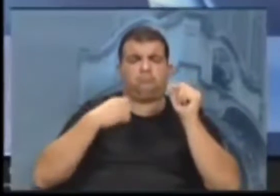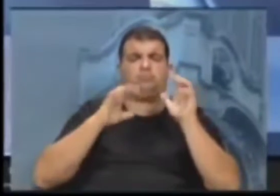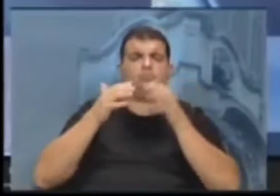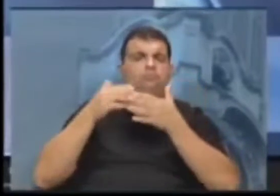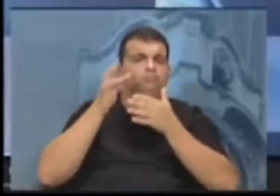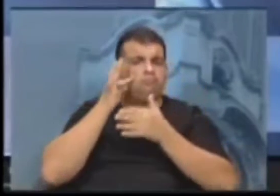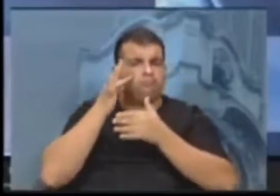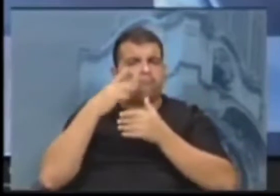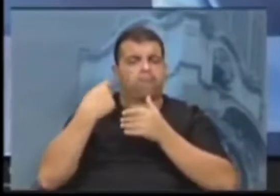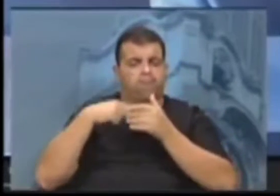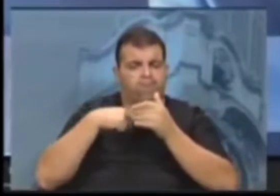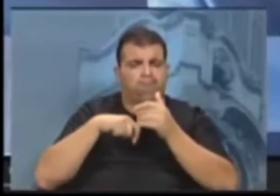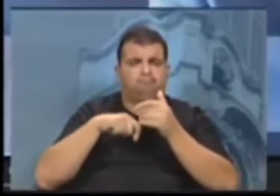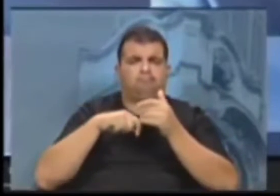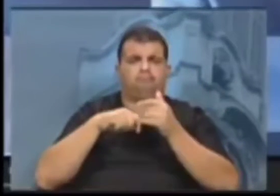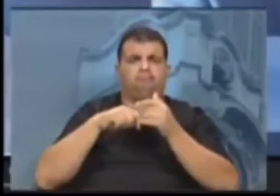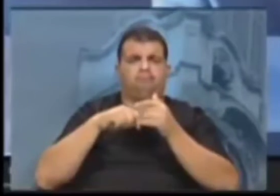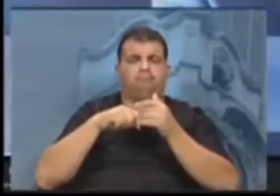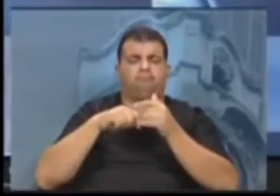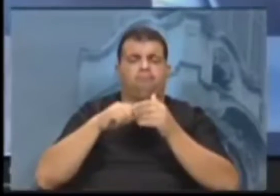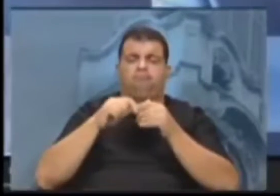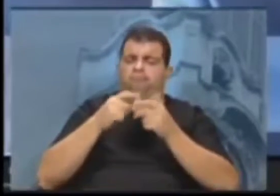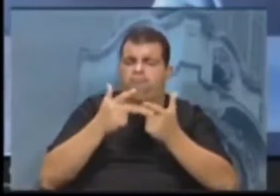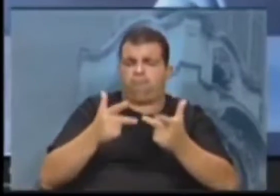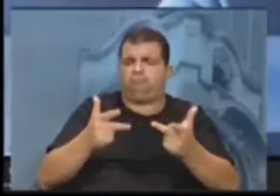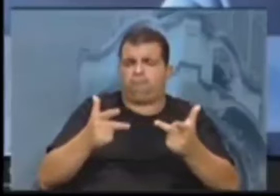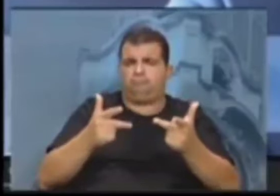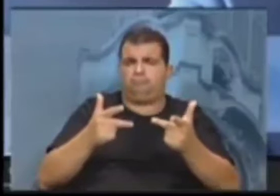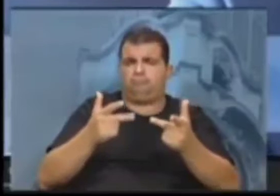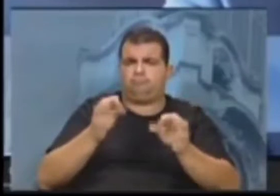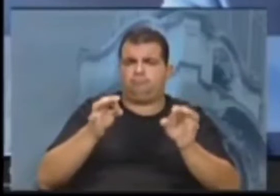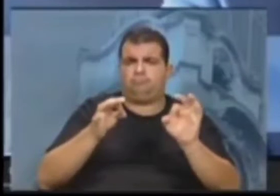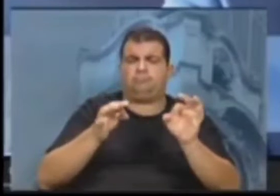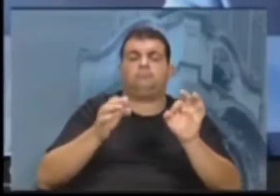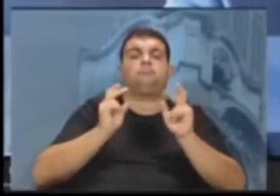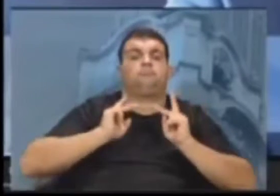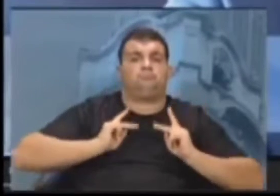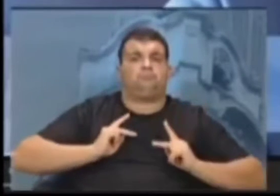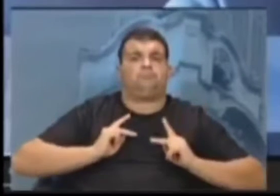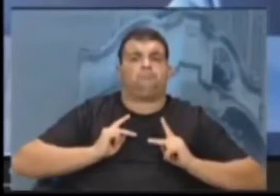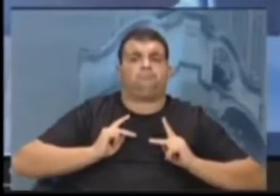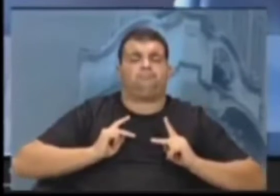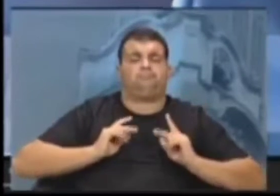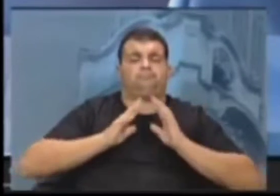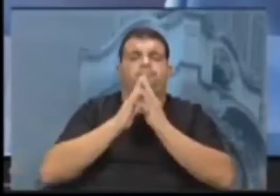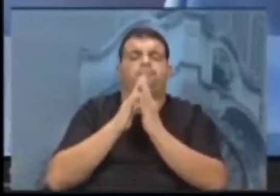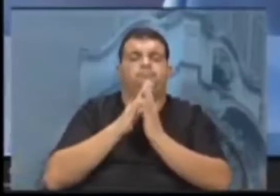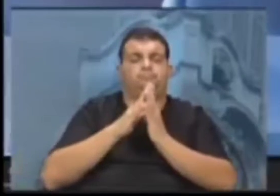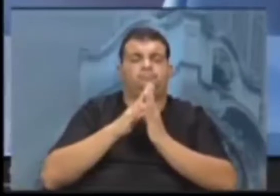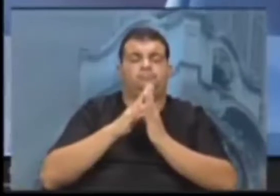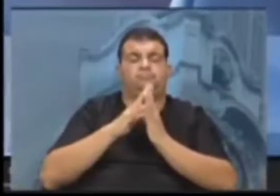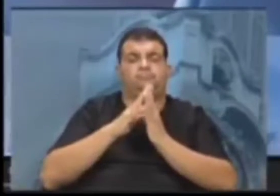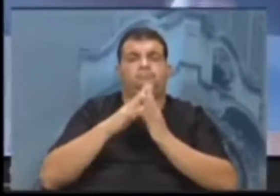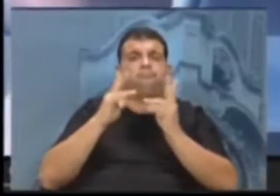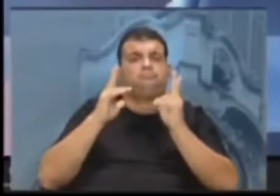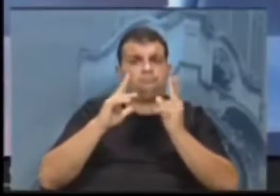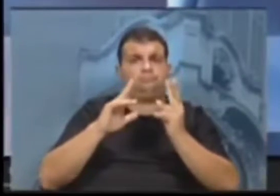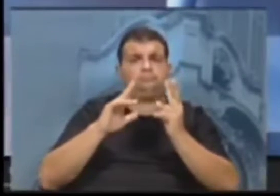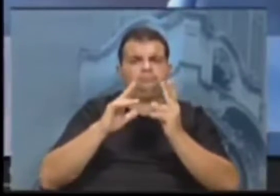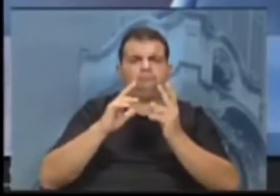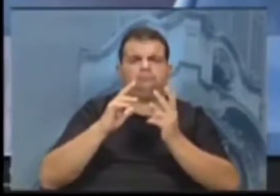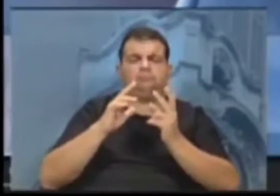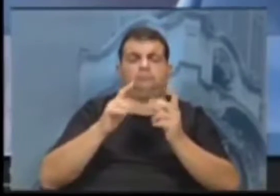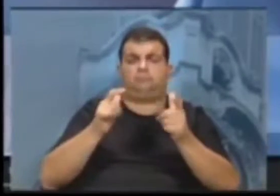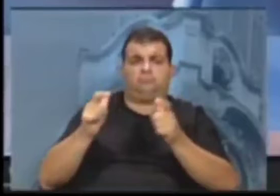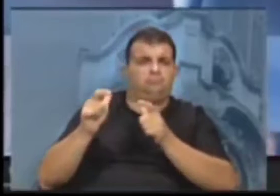de técnicos de enfermagem para salvar a população. Na mesma medida, os